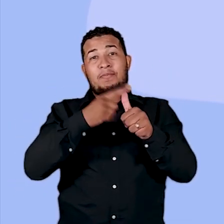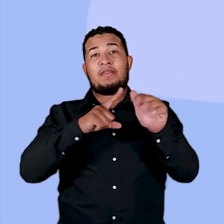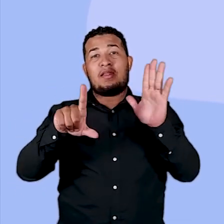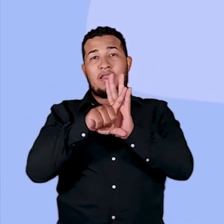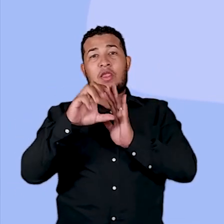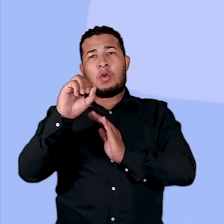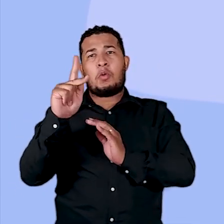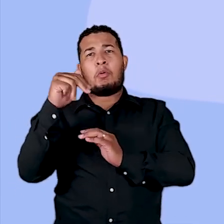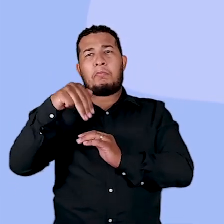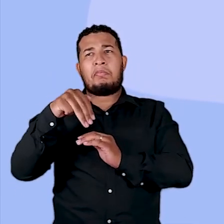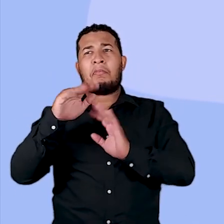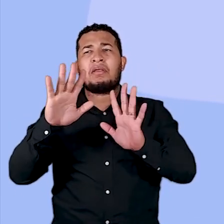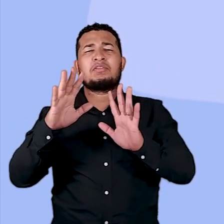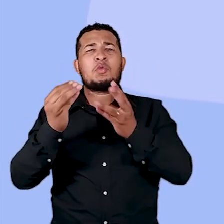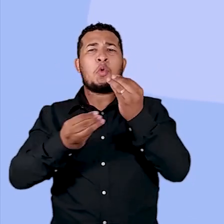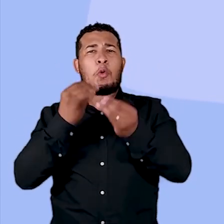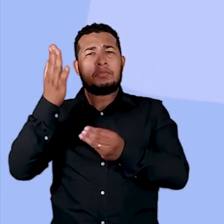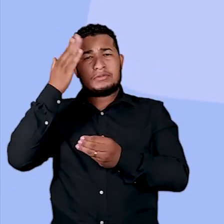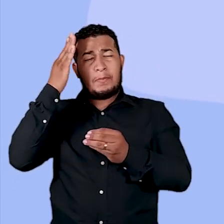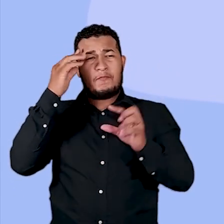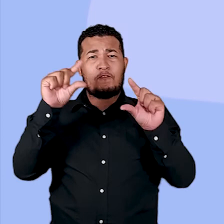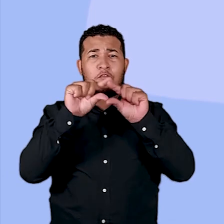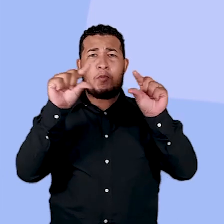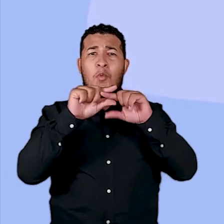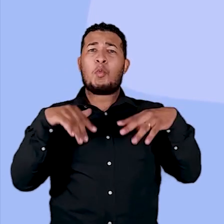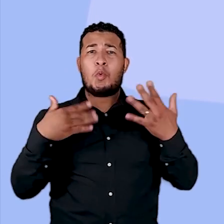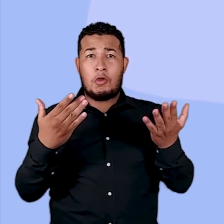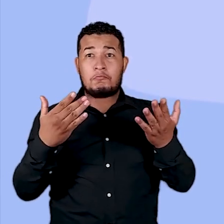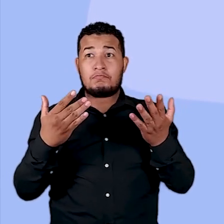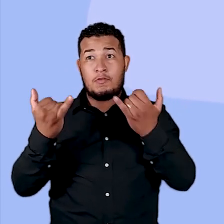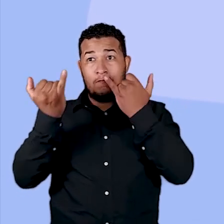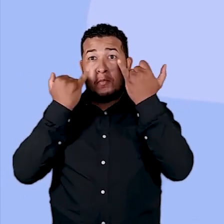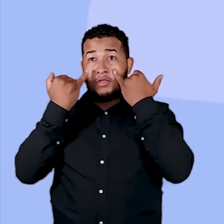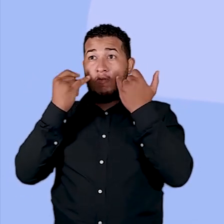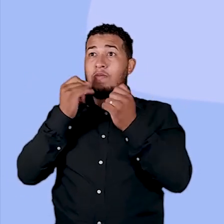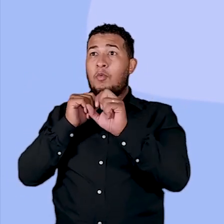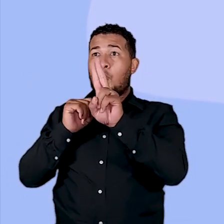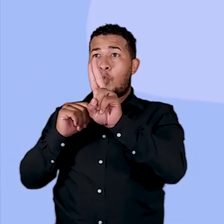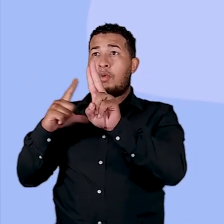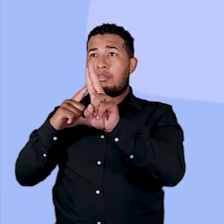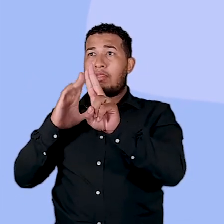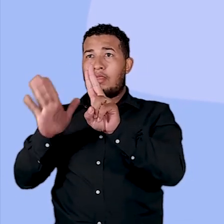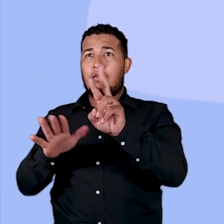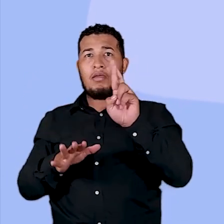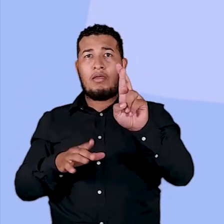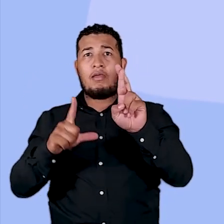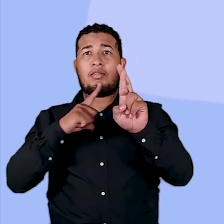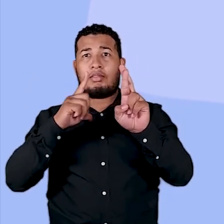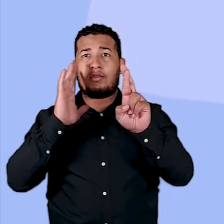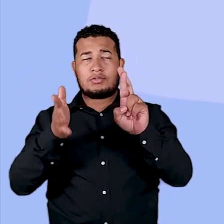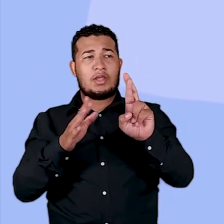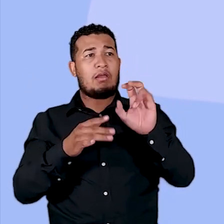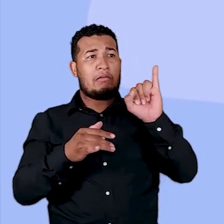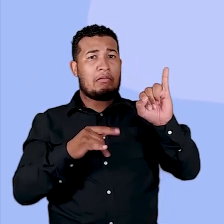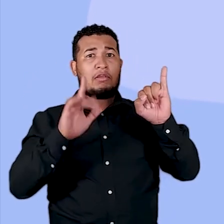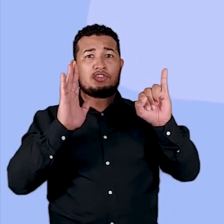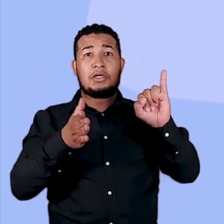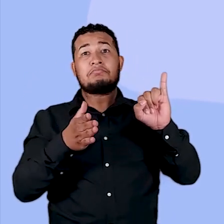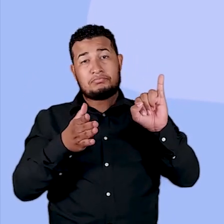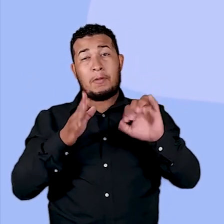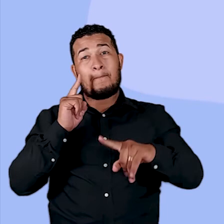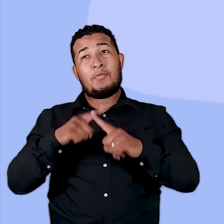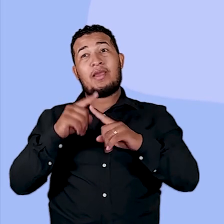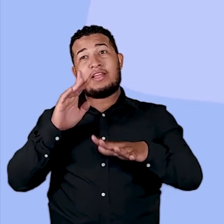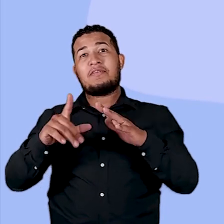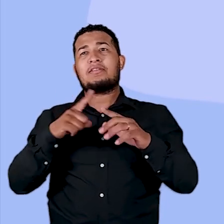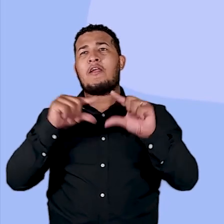fórmula usar? Bom, pelos meus dados, ele deu U, deu R, deu I, só pode ser a primeira lei de Ohm. Porque às vezes se confunde que tem muitas fórmulas na física e